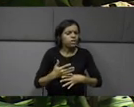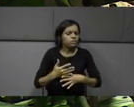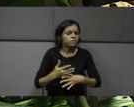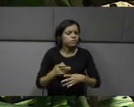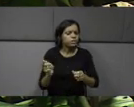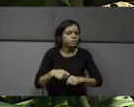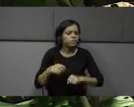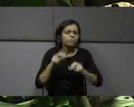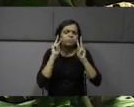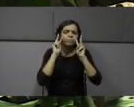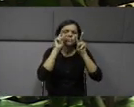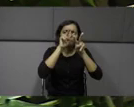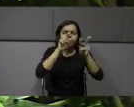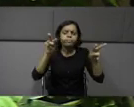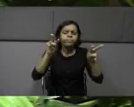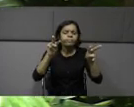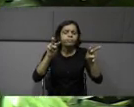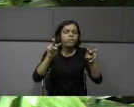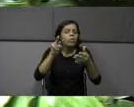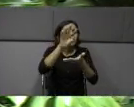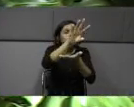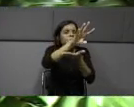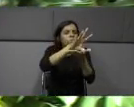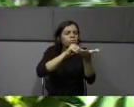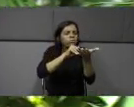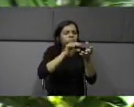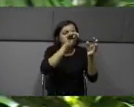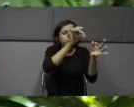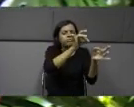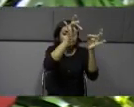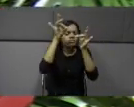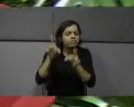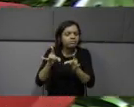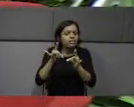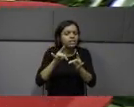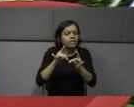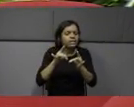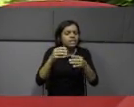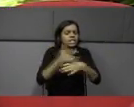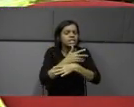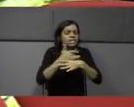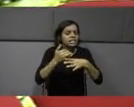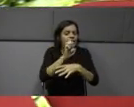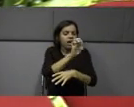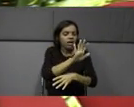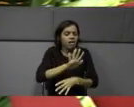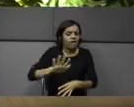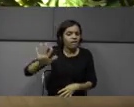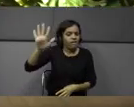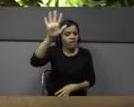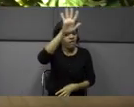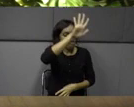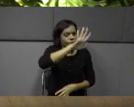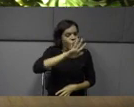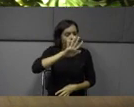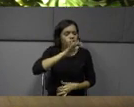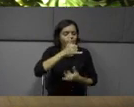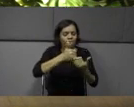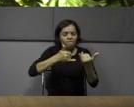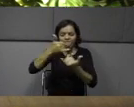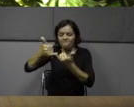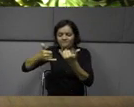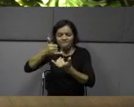perspectivas internacionais é a cidades européias estão trabalhando com cidade brincantes e não com